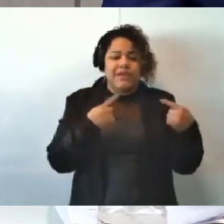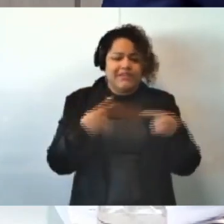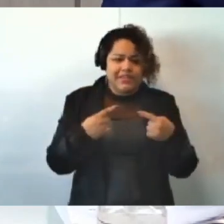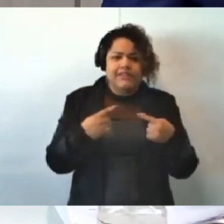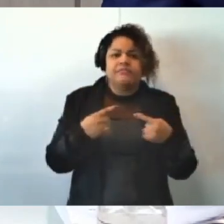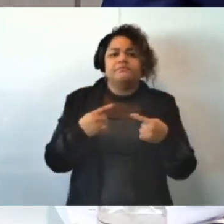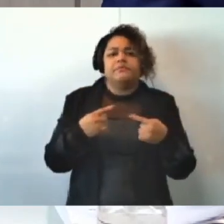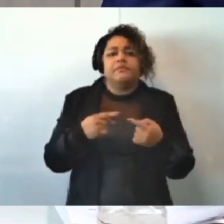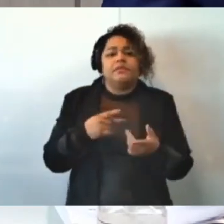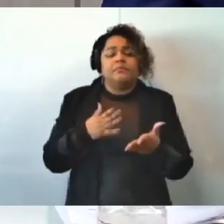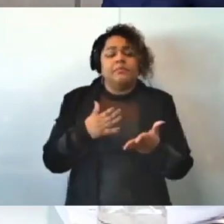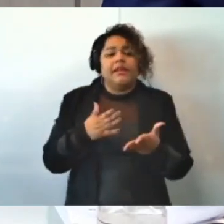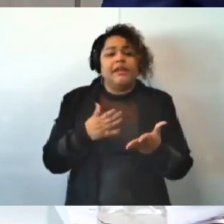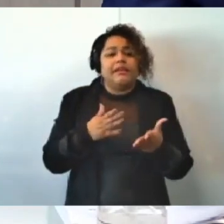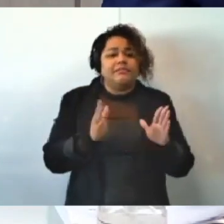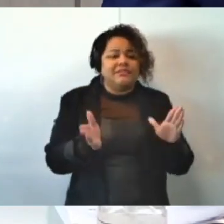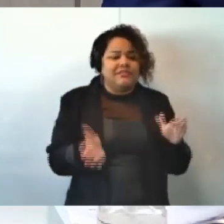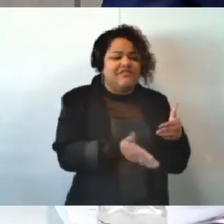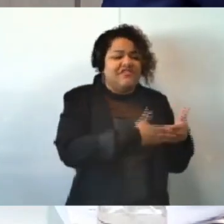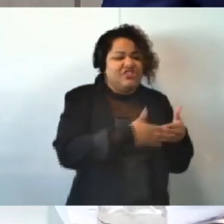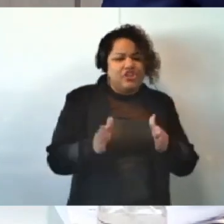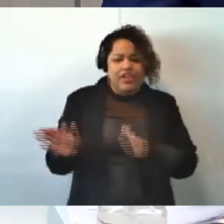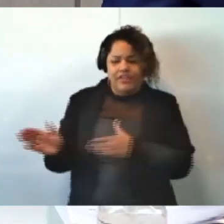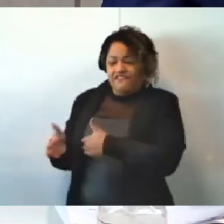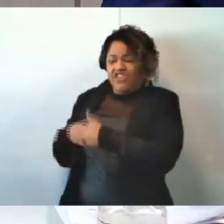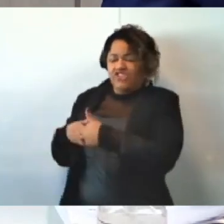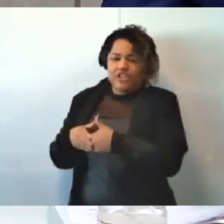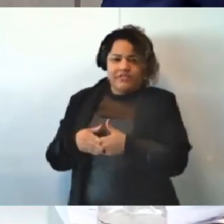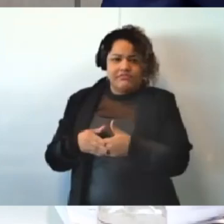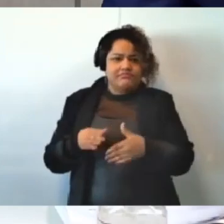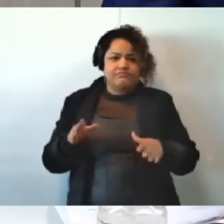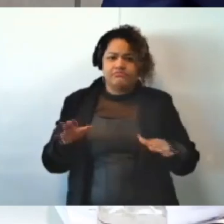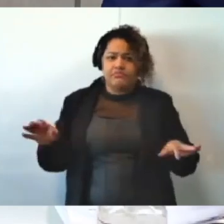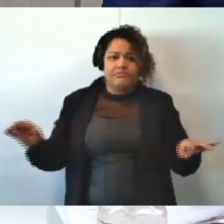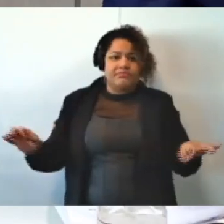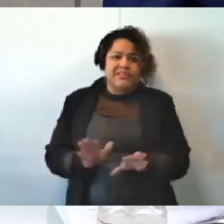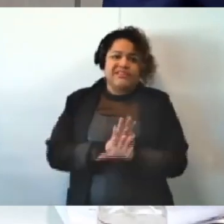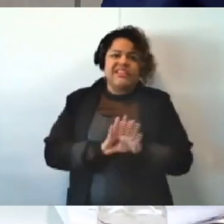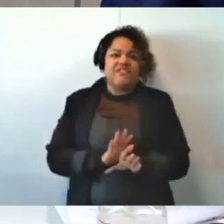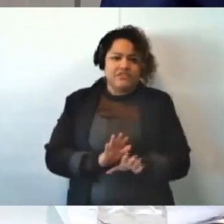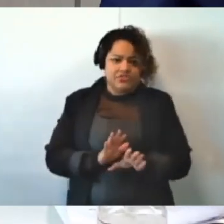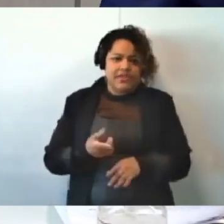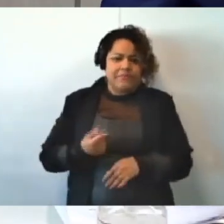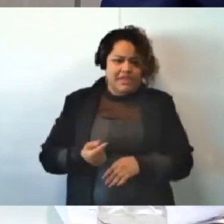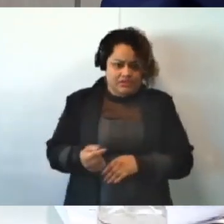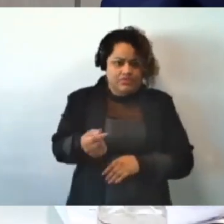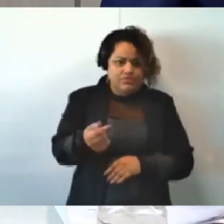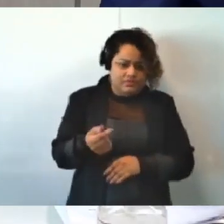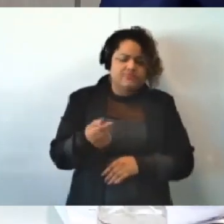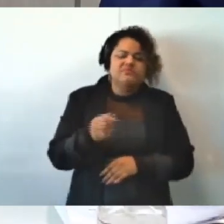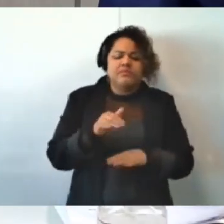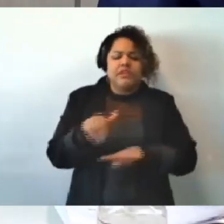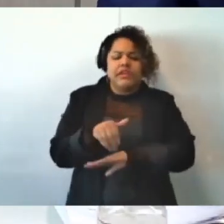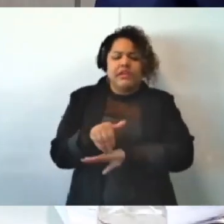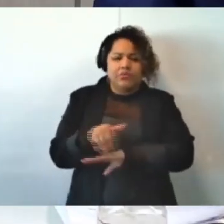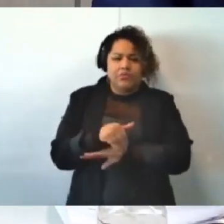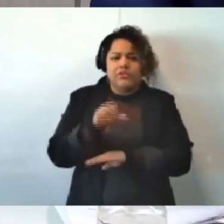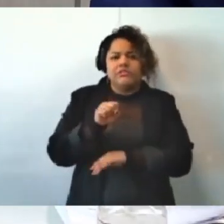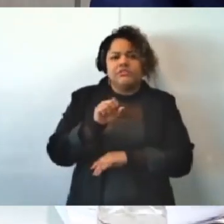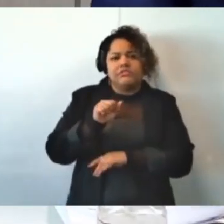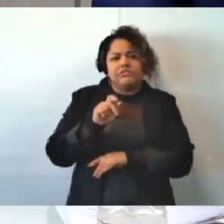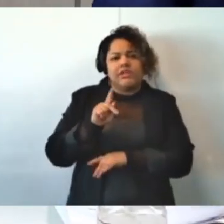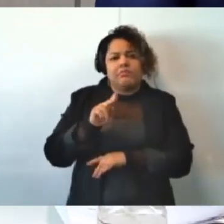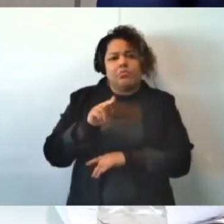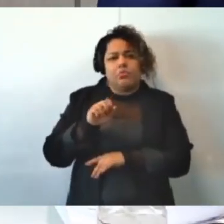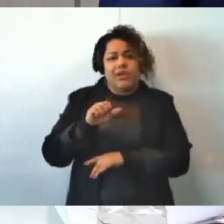Sapucaí e consequentes alterações no trânsito da região. Nós fomos procurados, tem